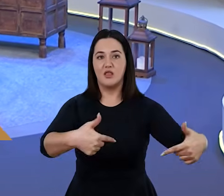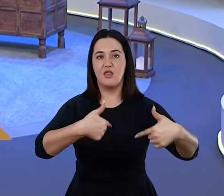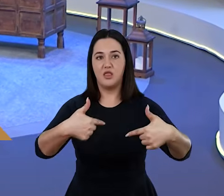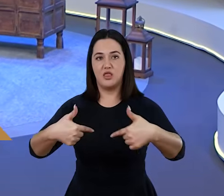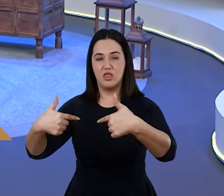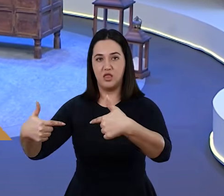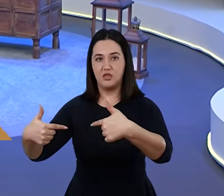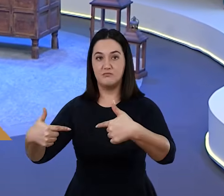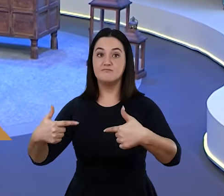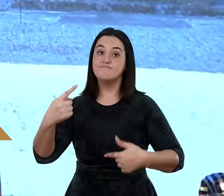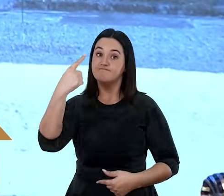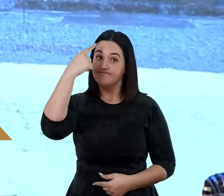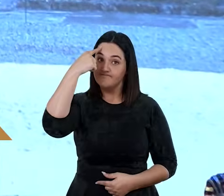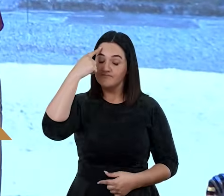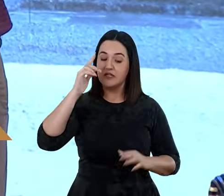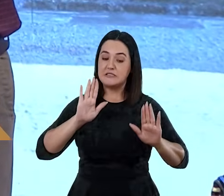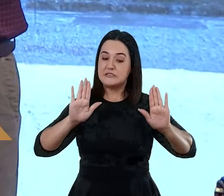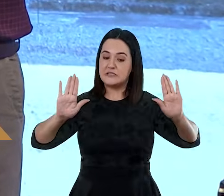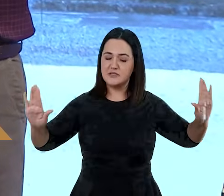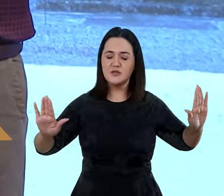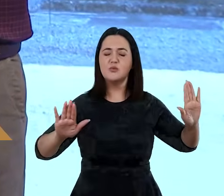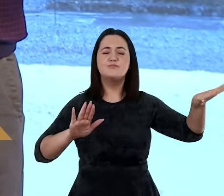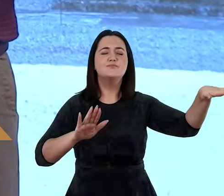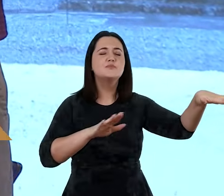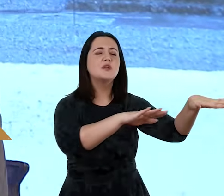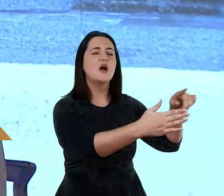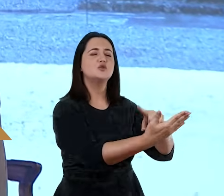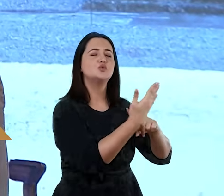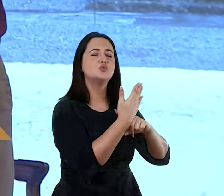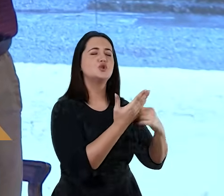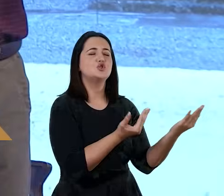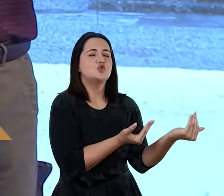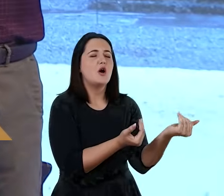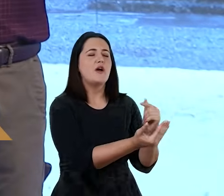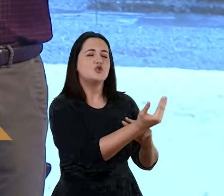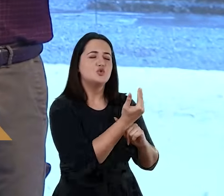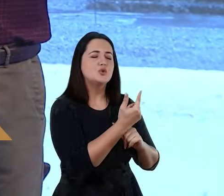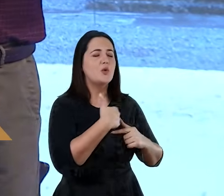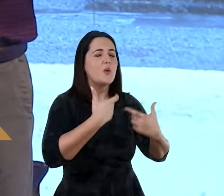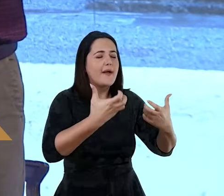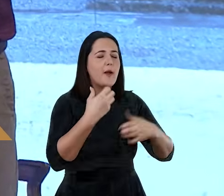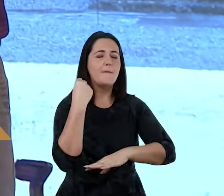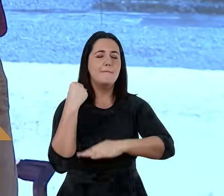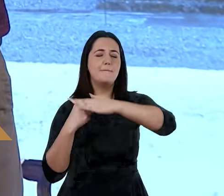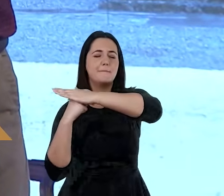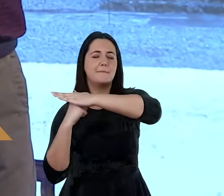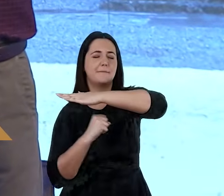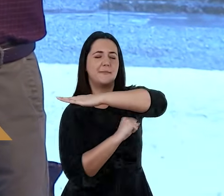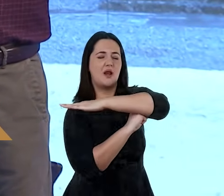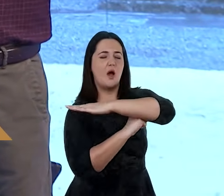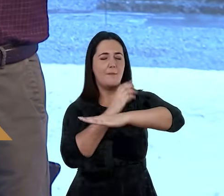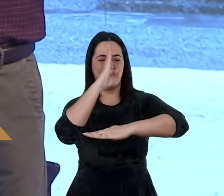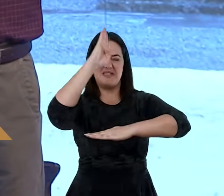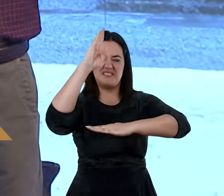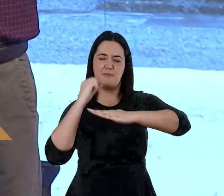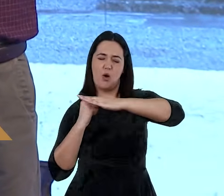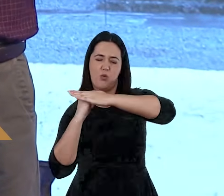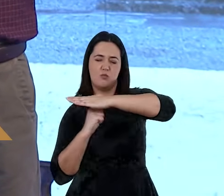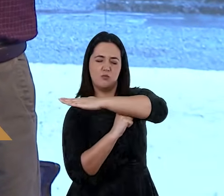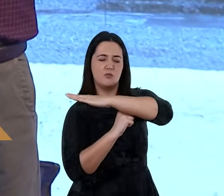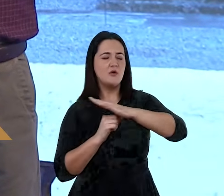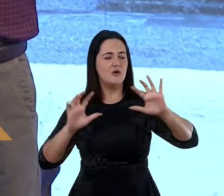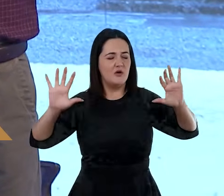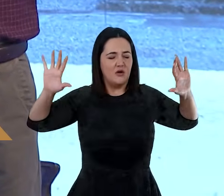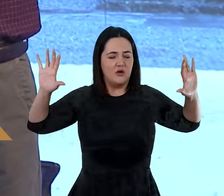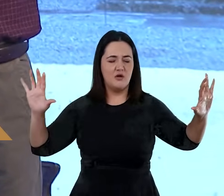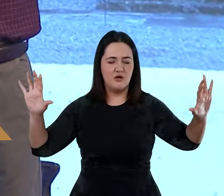Dagom. Sansão então pede a um jovem que o conduzira até o local que o colocasse no meio das colunas principais do